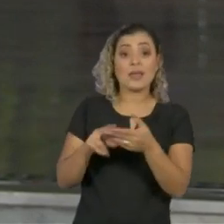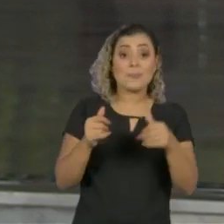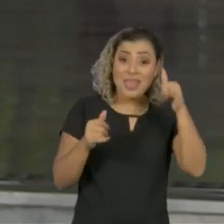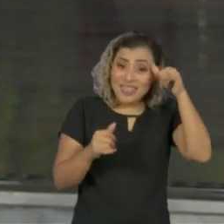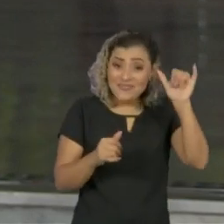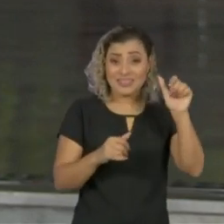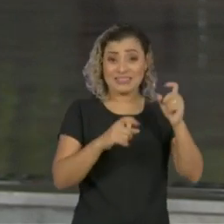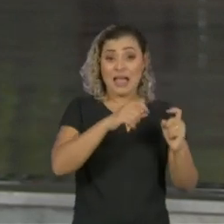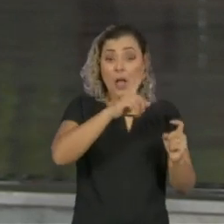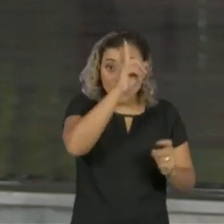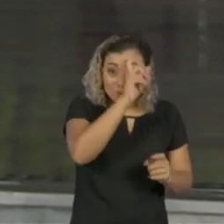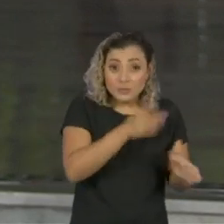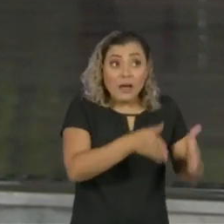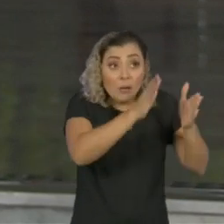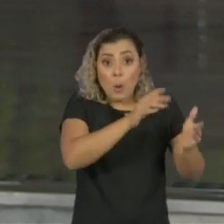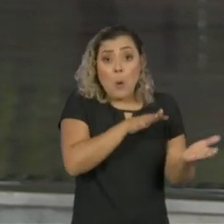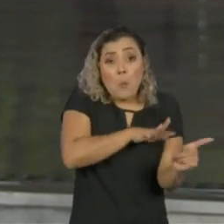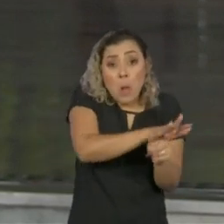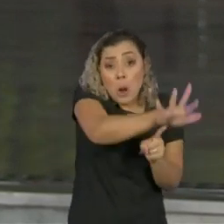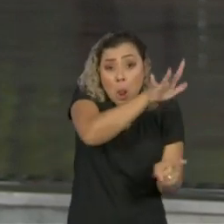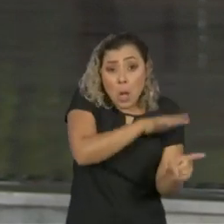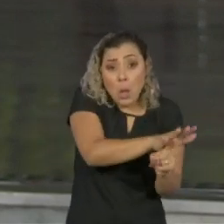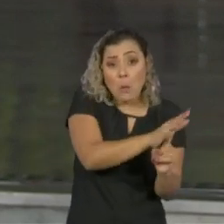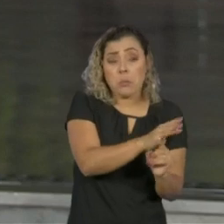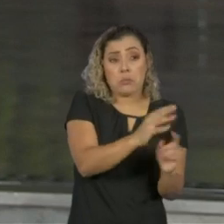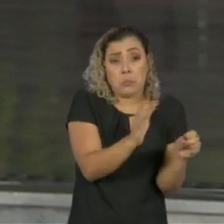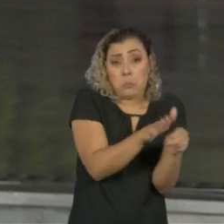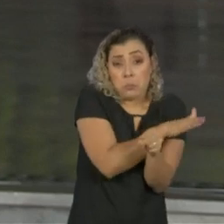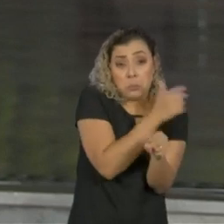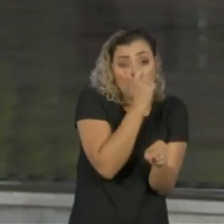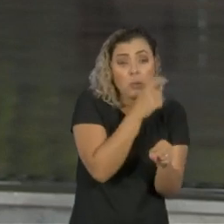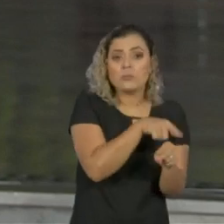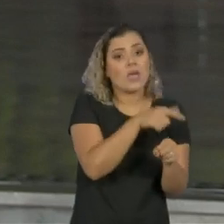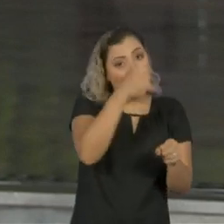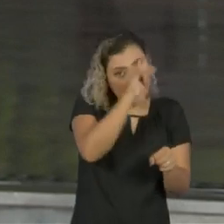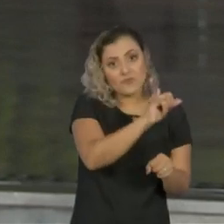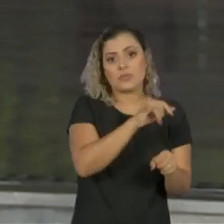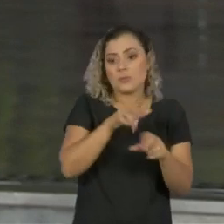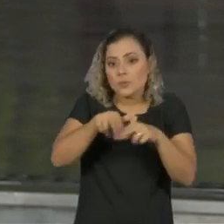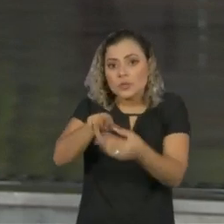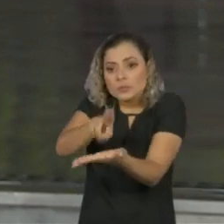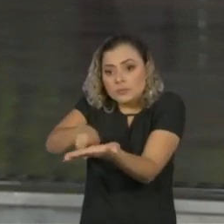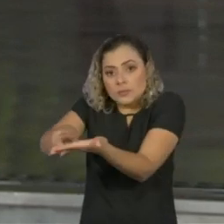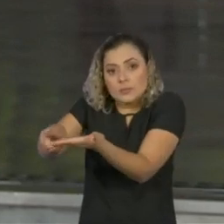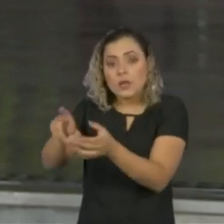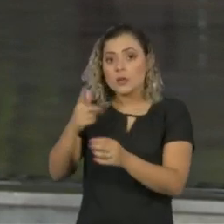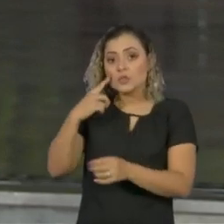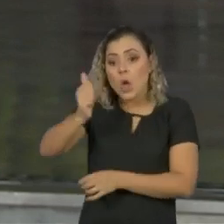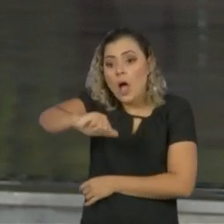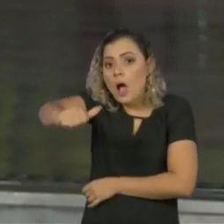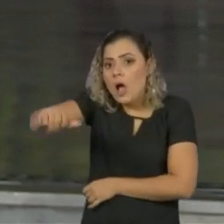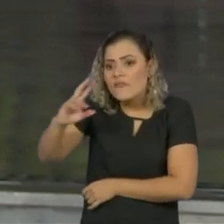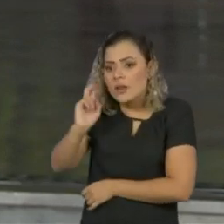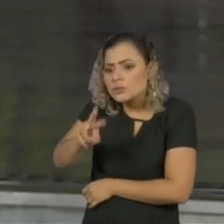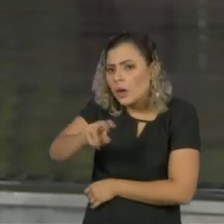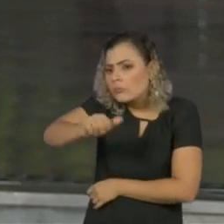e para não ter nenhuma grande correria aos hospitais. Então, leitos de observação, 200